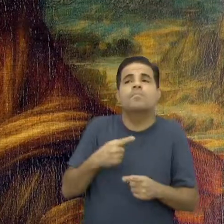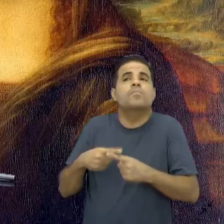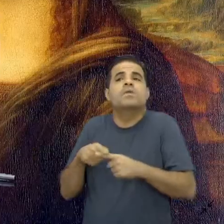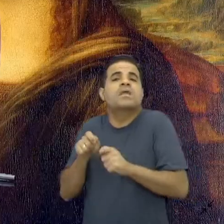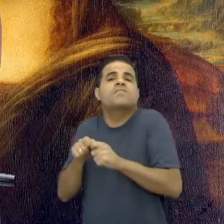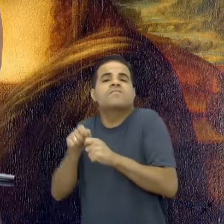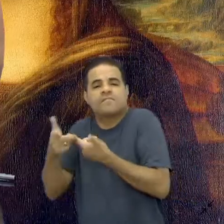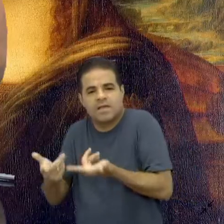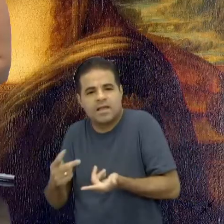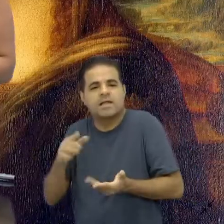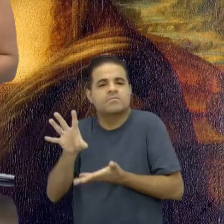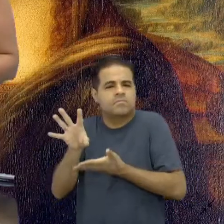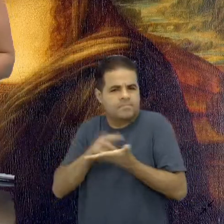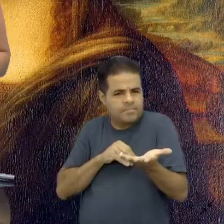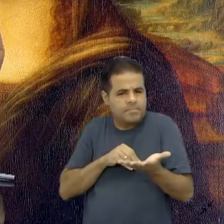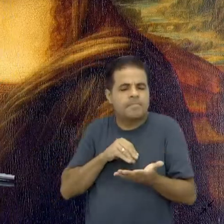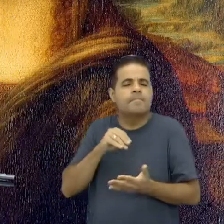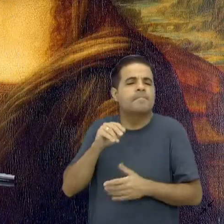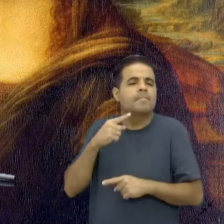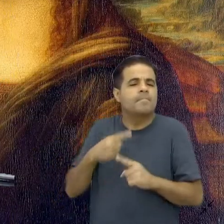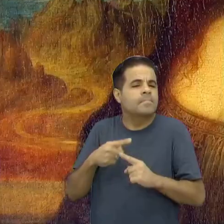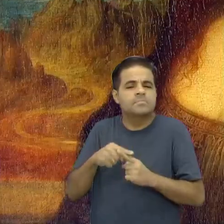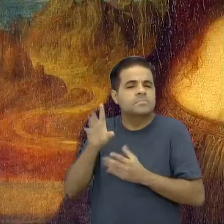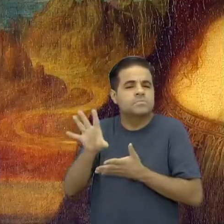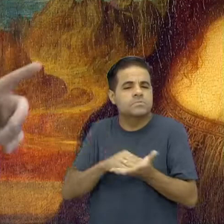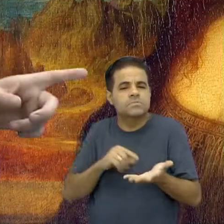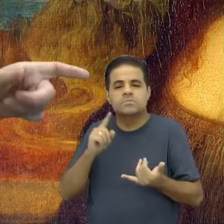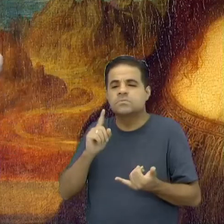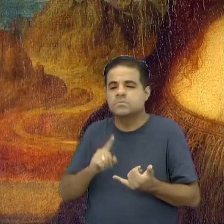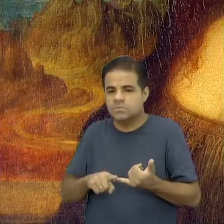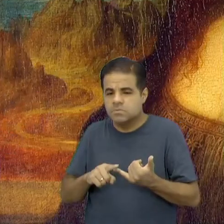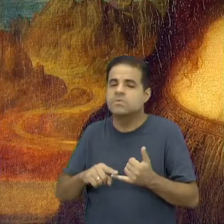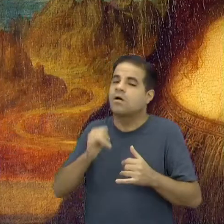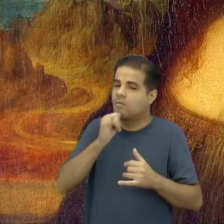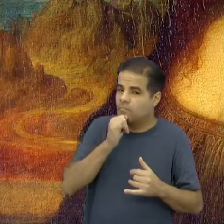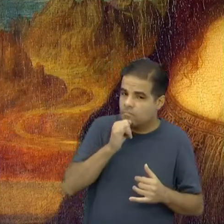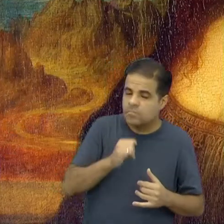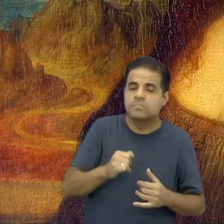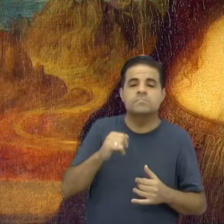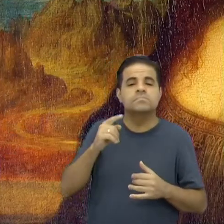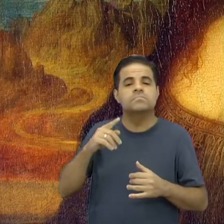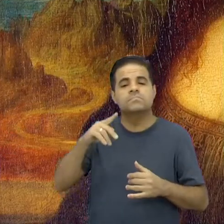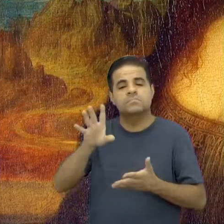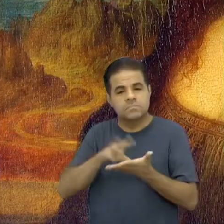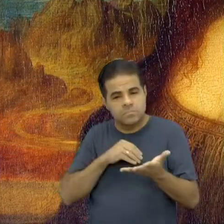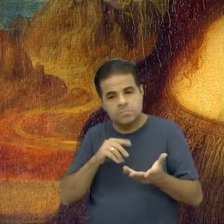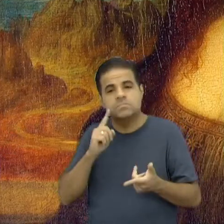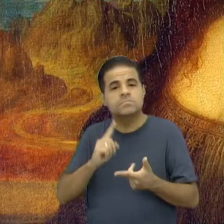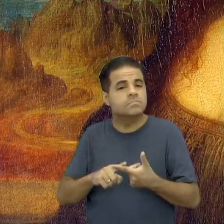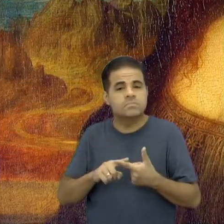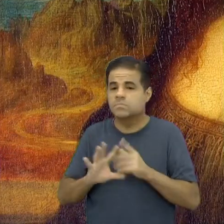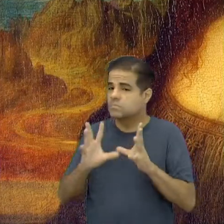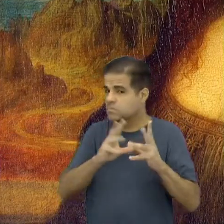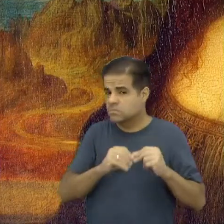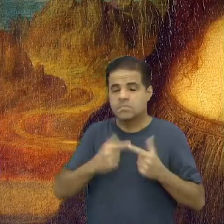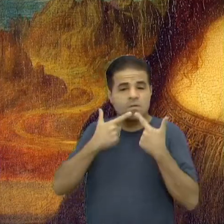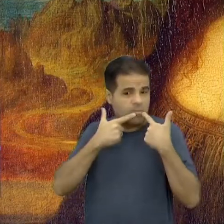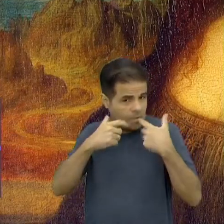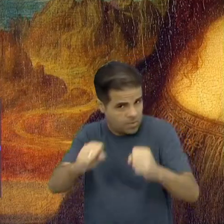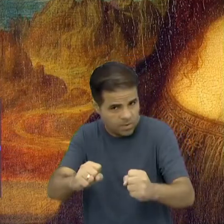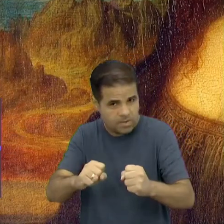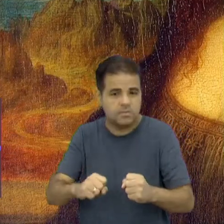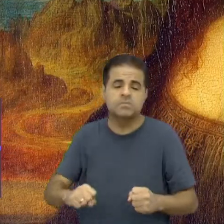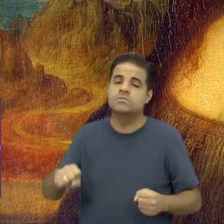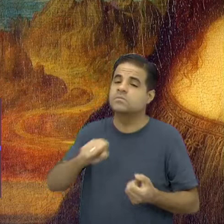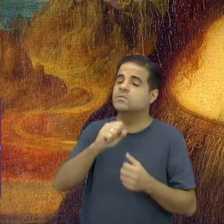esse plágio, né, Pro? Exatamente, ó. E a gente tem esses exemplos de plágio em todas as linguagens. A gente